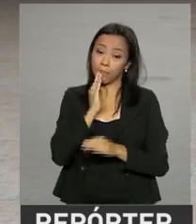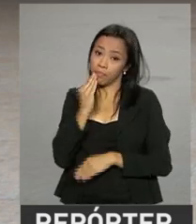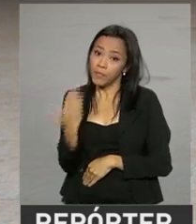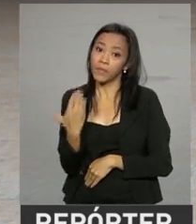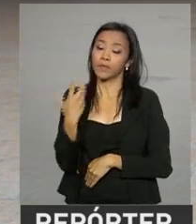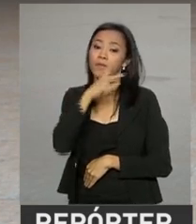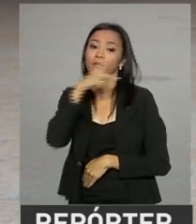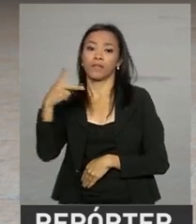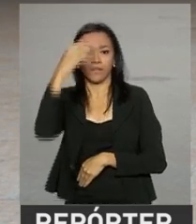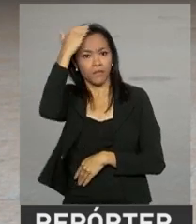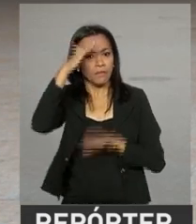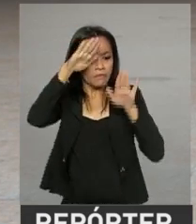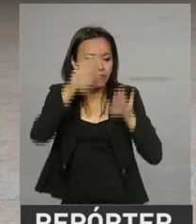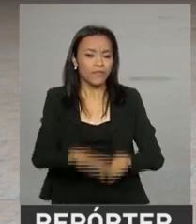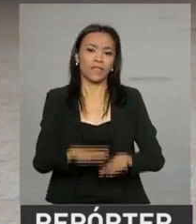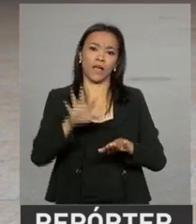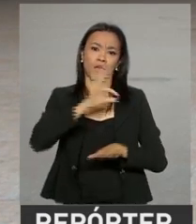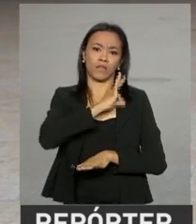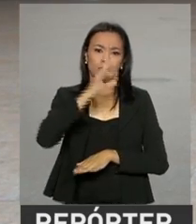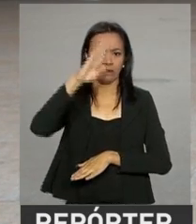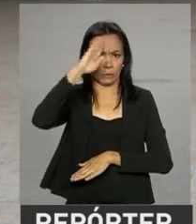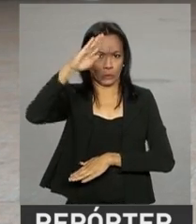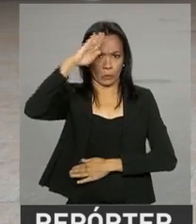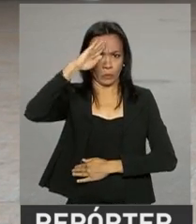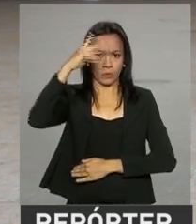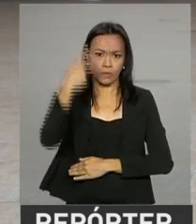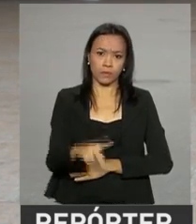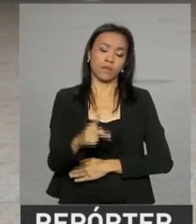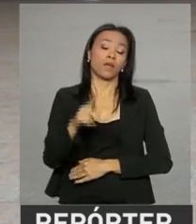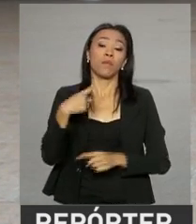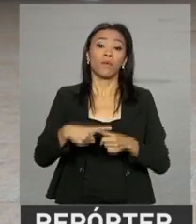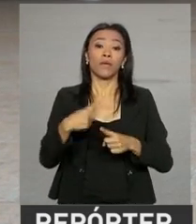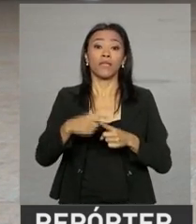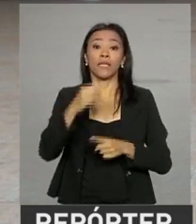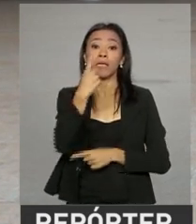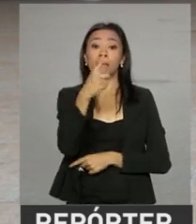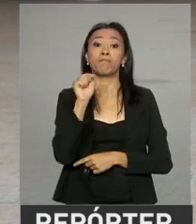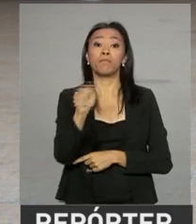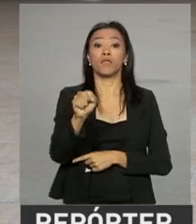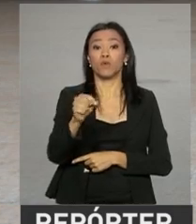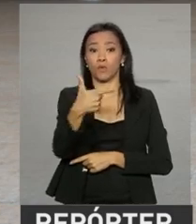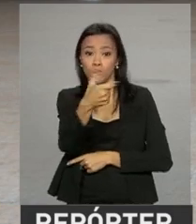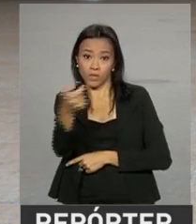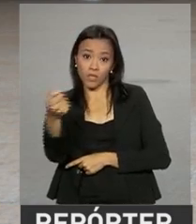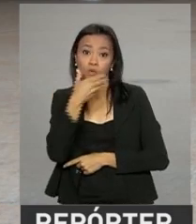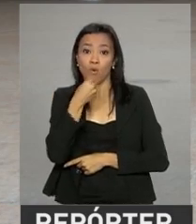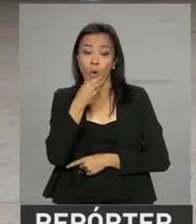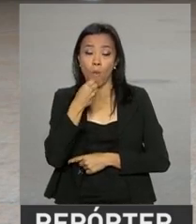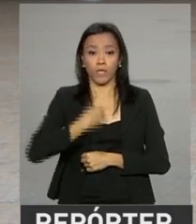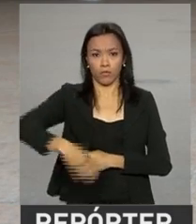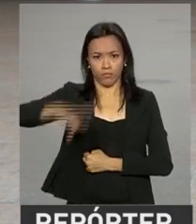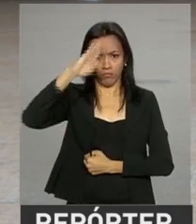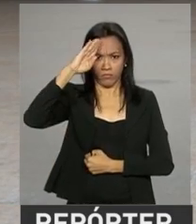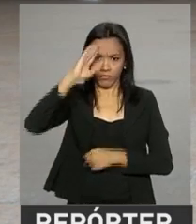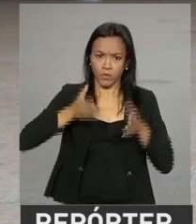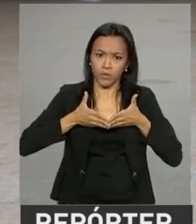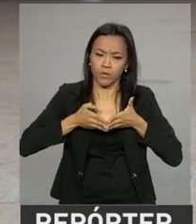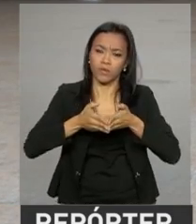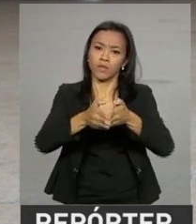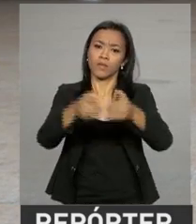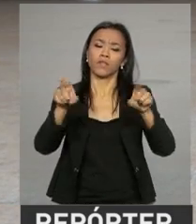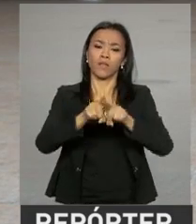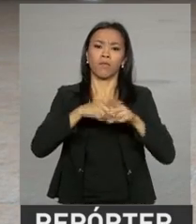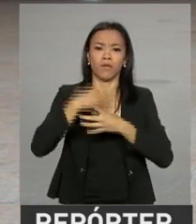Faria. Desde o dia 4 de agosto, a Operação Potiguar tem 1.200 homens do Exército e da Marinha em Natal e nas